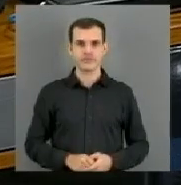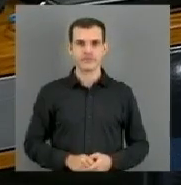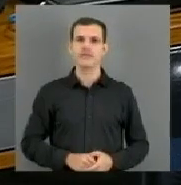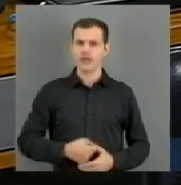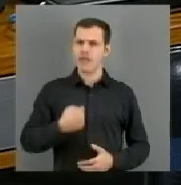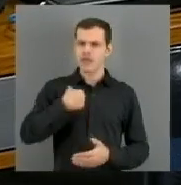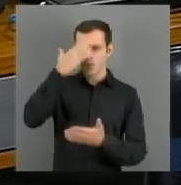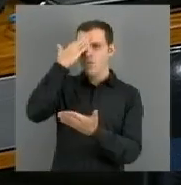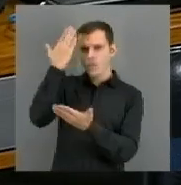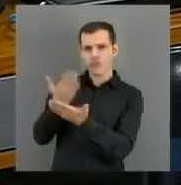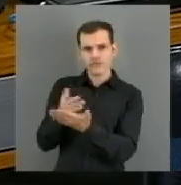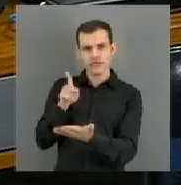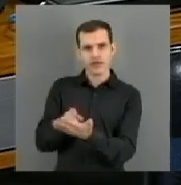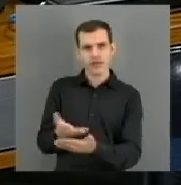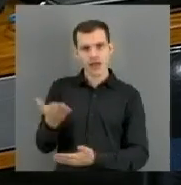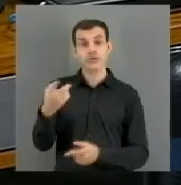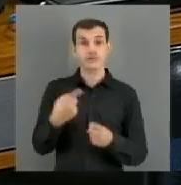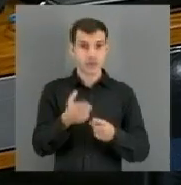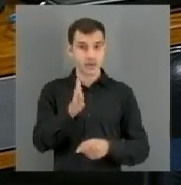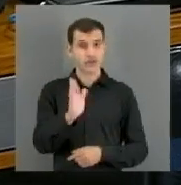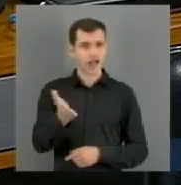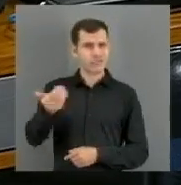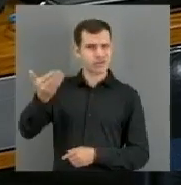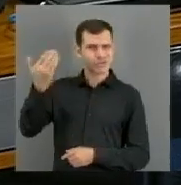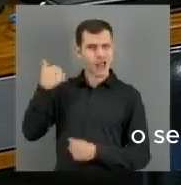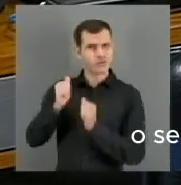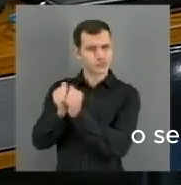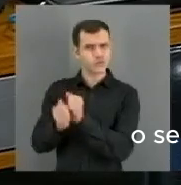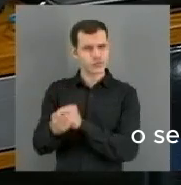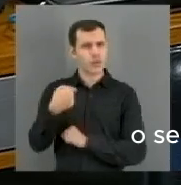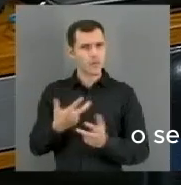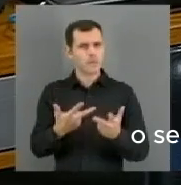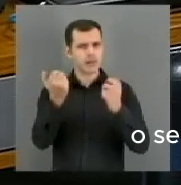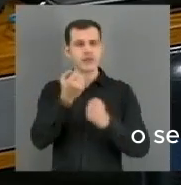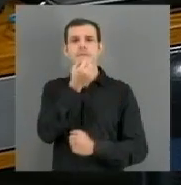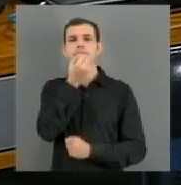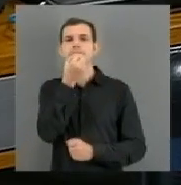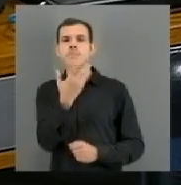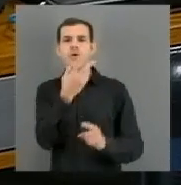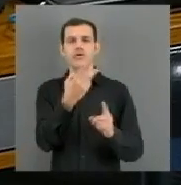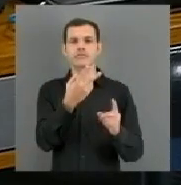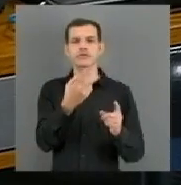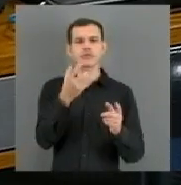confio, acredito de verdade, porque eu já tive com o senhor e vejo uma boa intenção. O senhor acredita naquilo que o senhor defende.